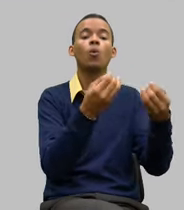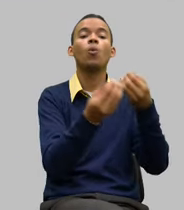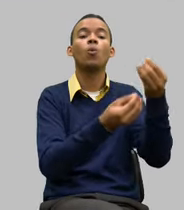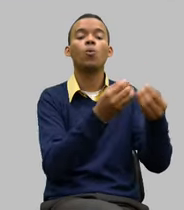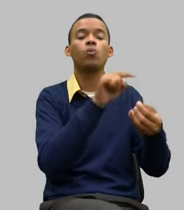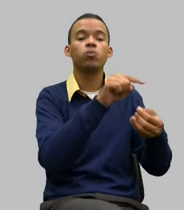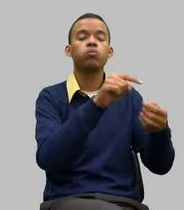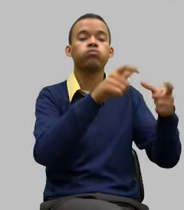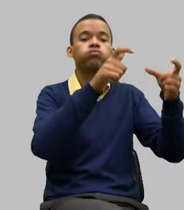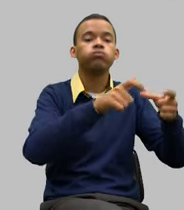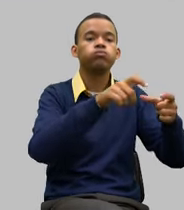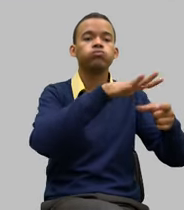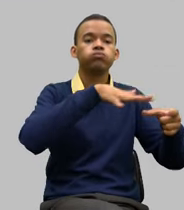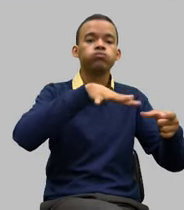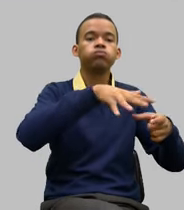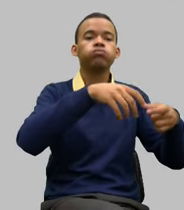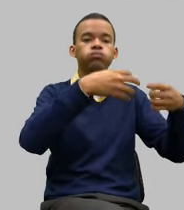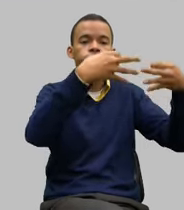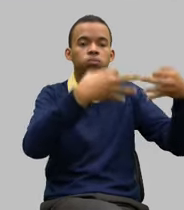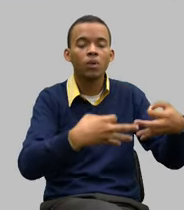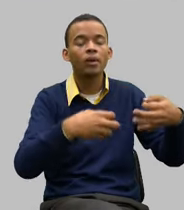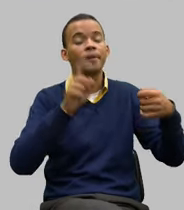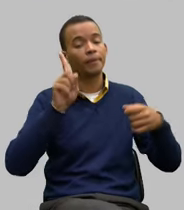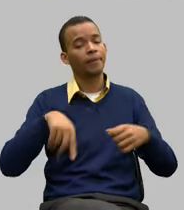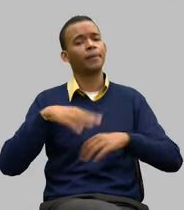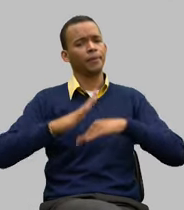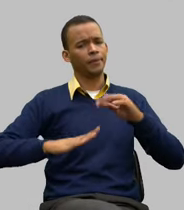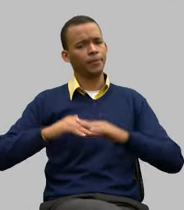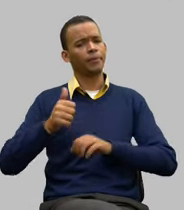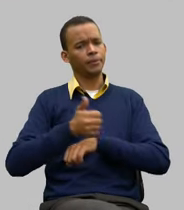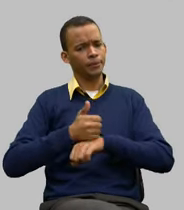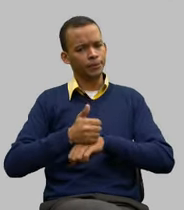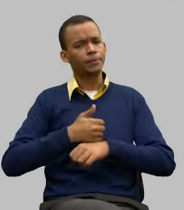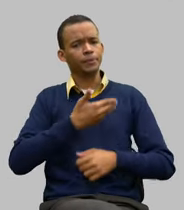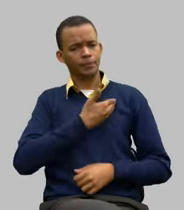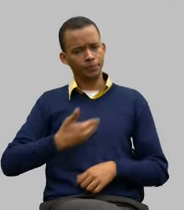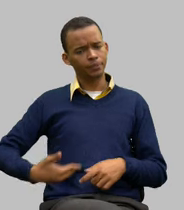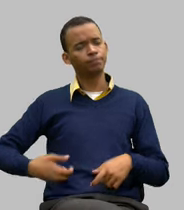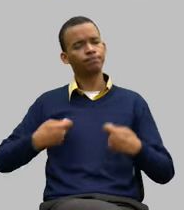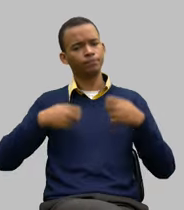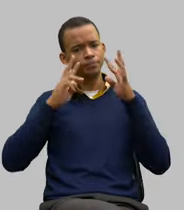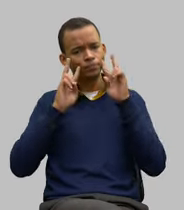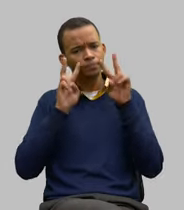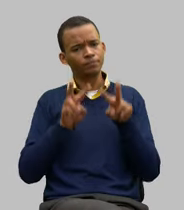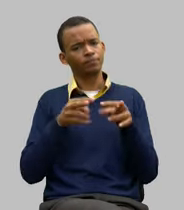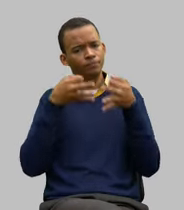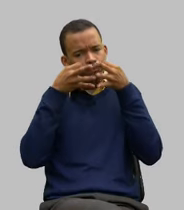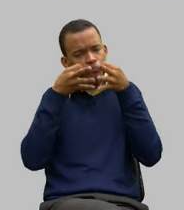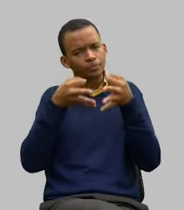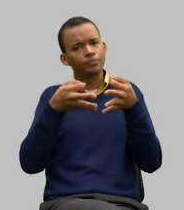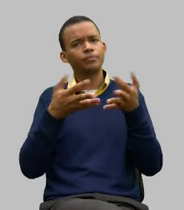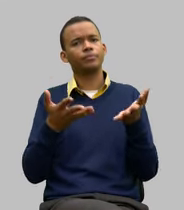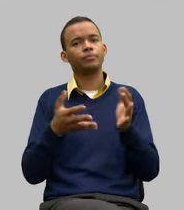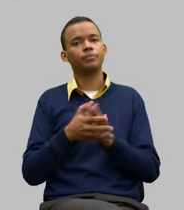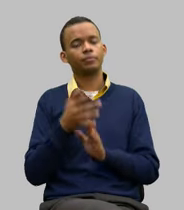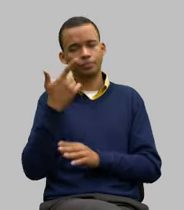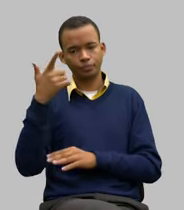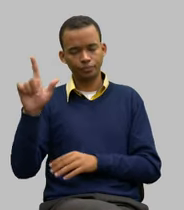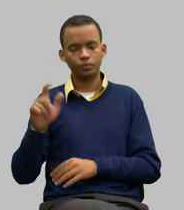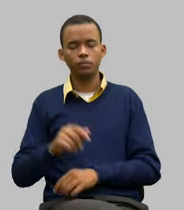é assim não nós estão tratando de servidor público né incêndio mata oito presos